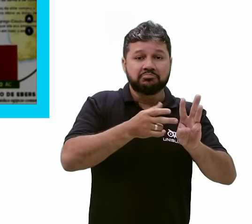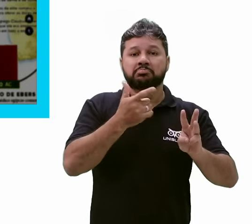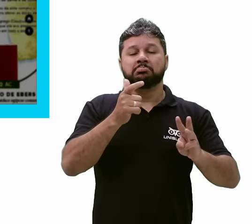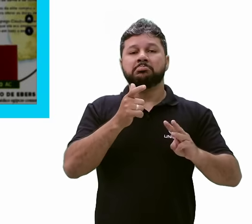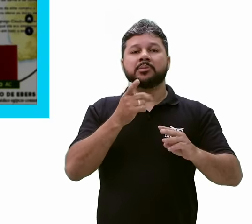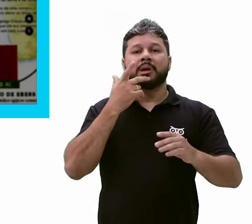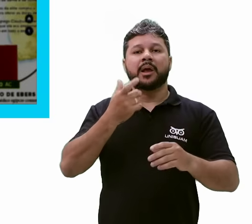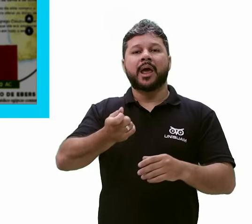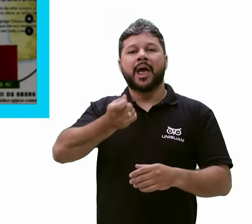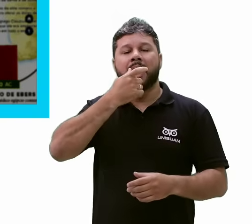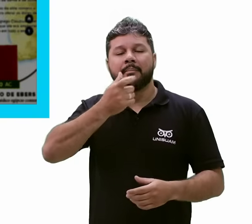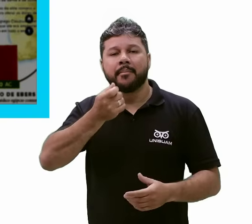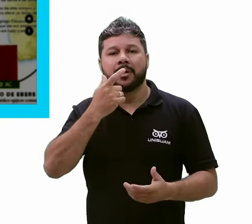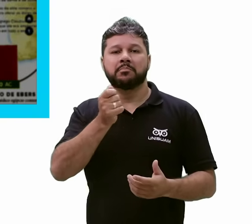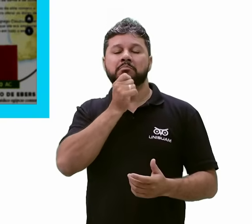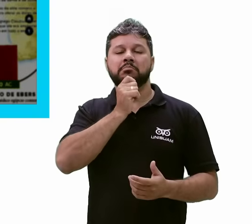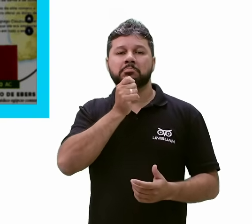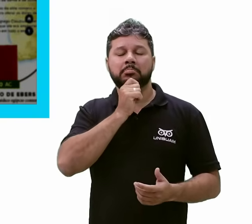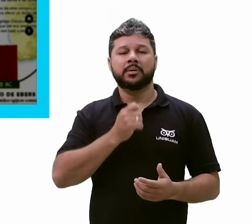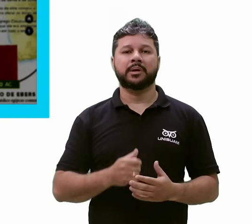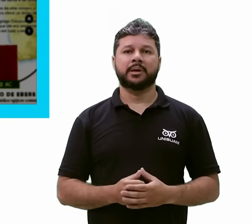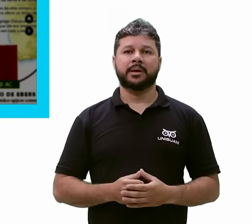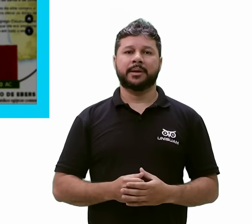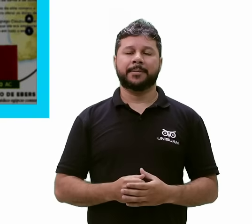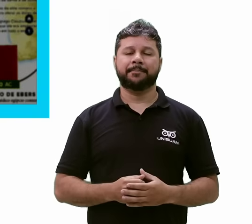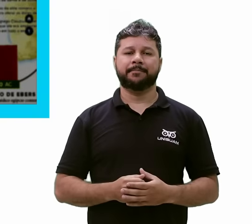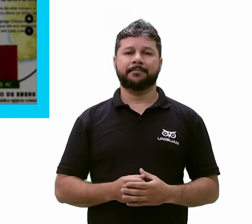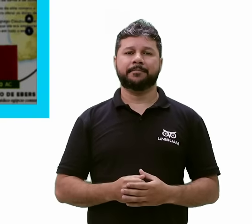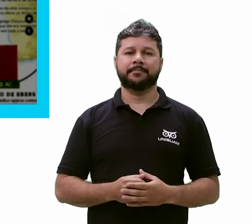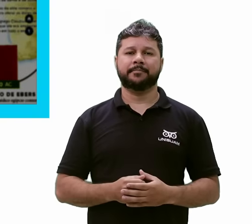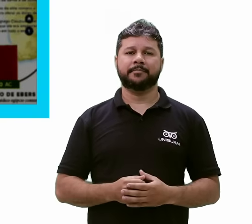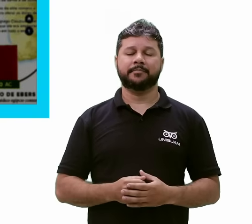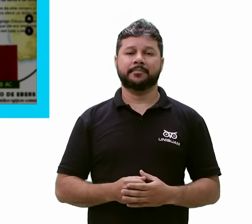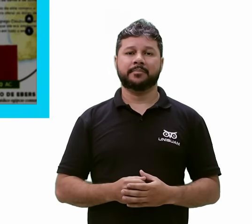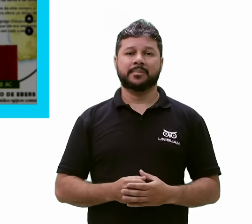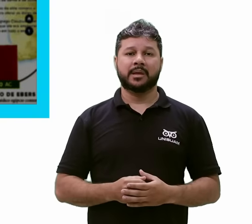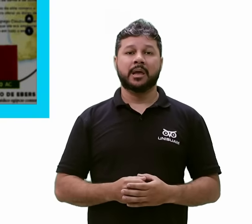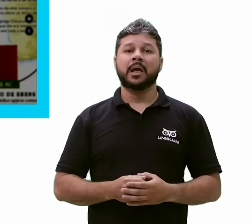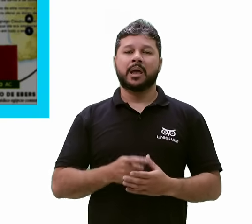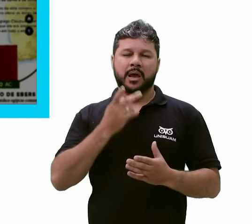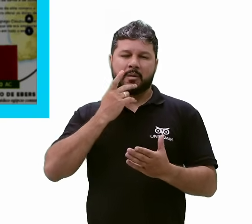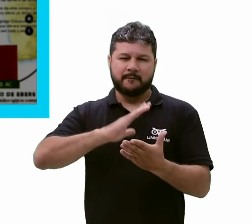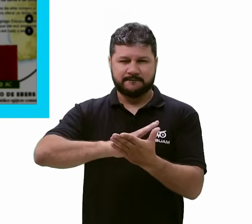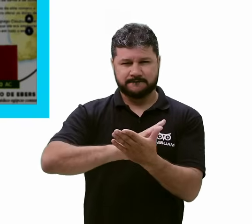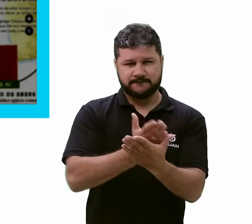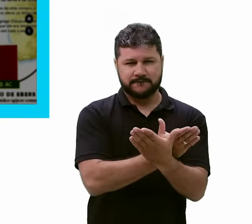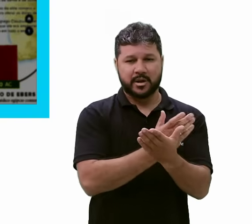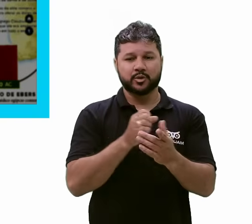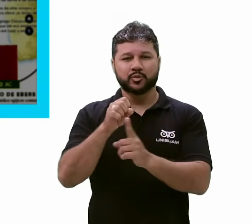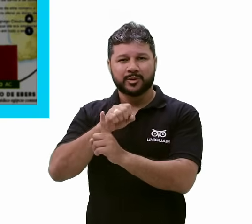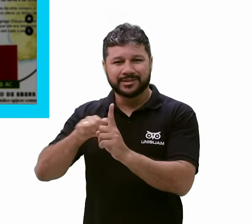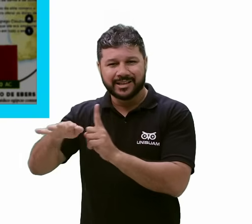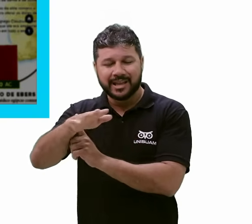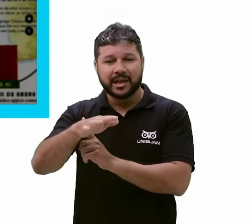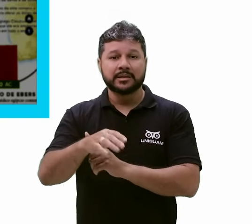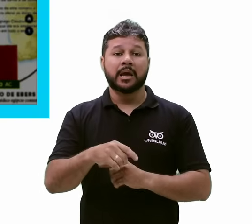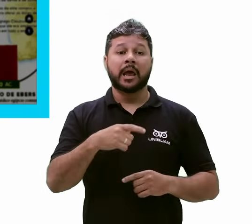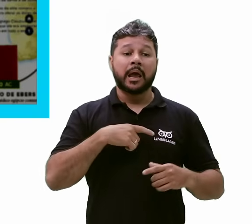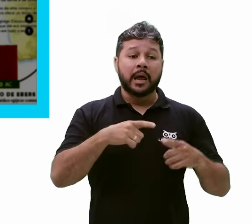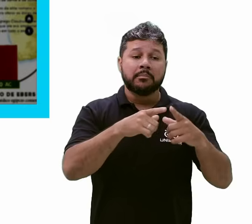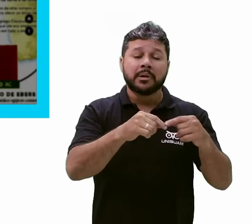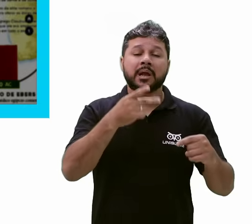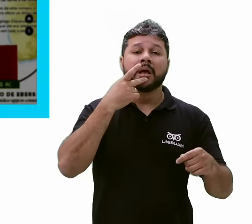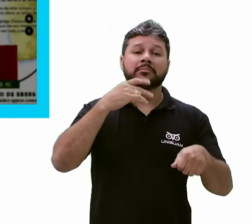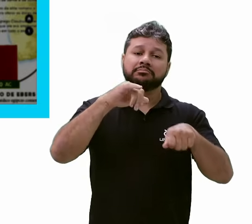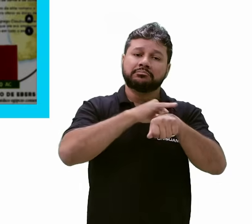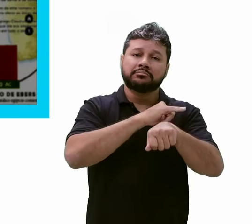sem acesso à medicação, né, às margens da sociedade, literalmente, e tendo essa planta